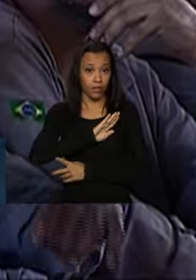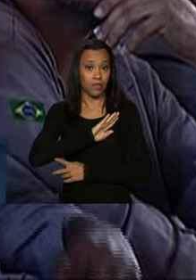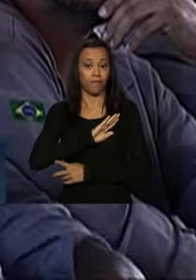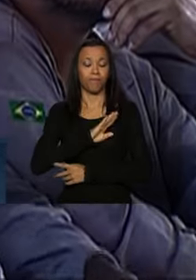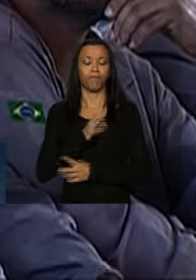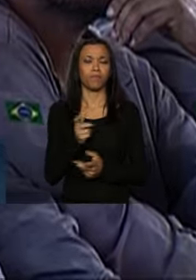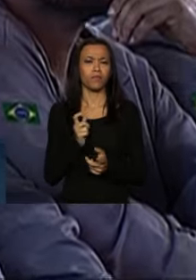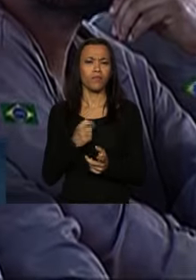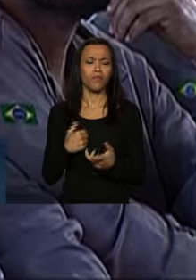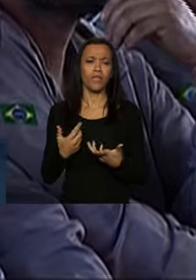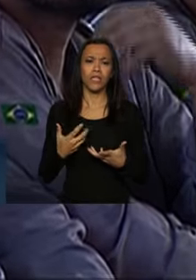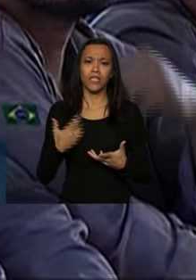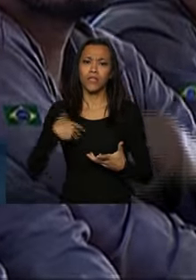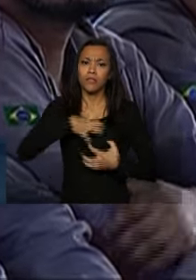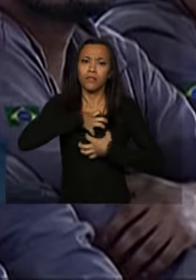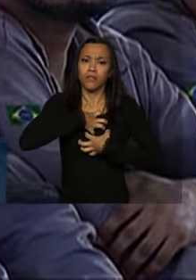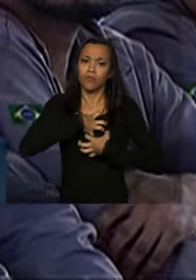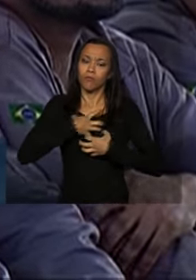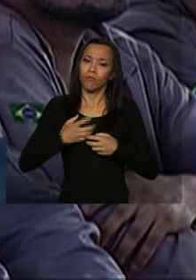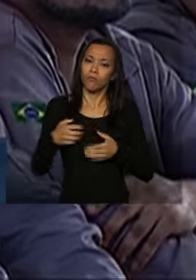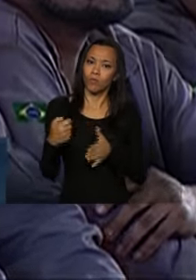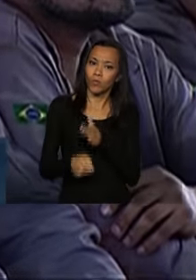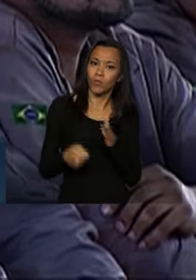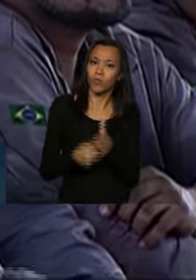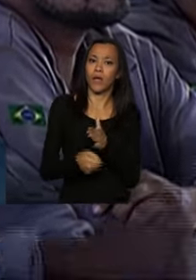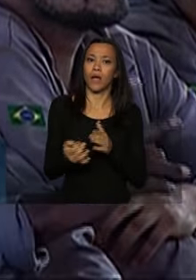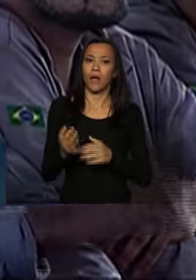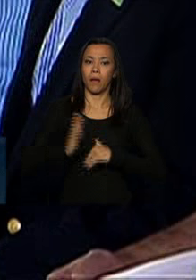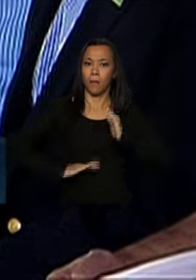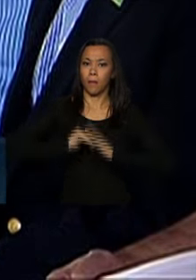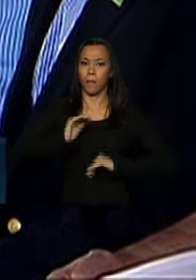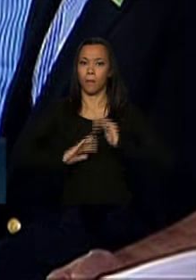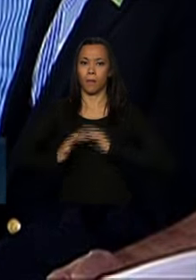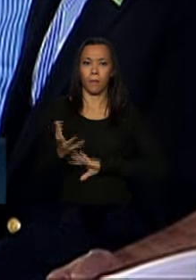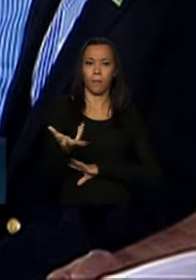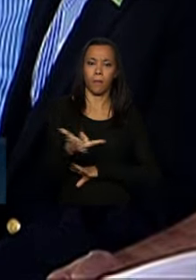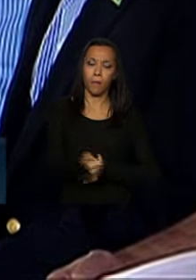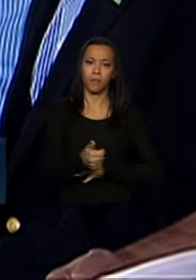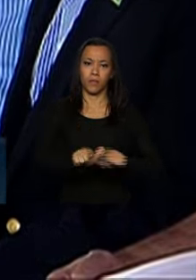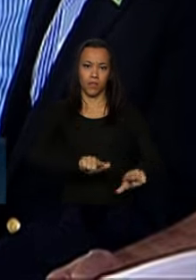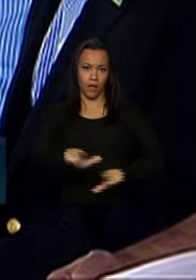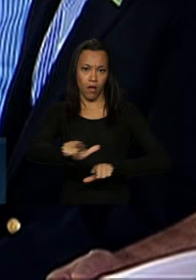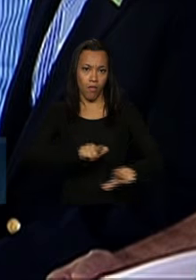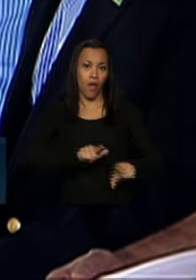impulsiona, é o que nos faz aprimorar nossas habilidades, nossos